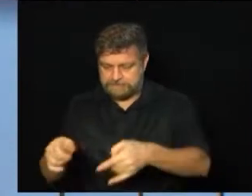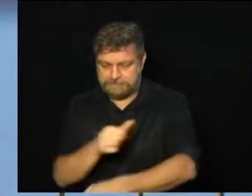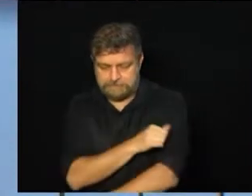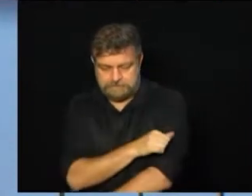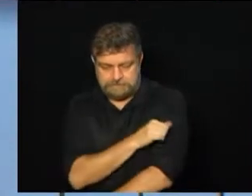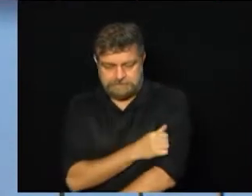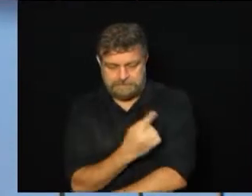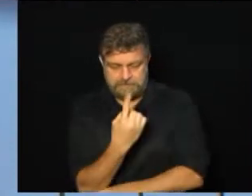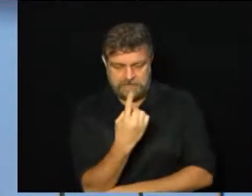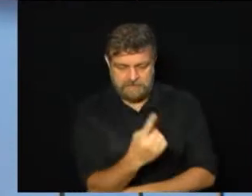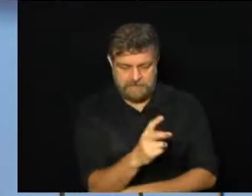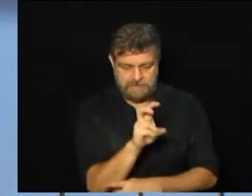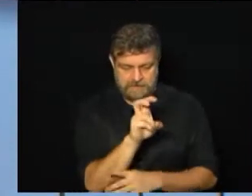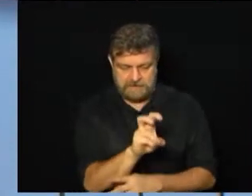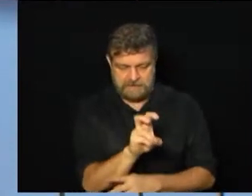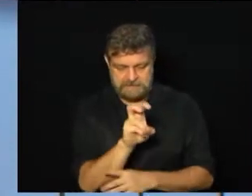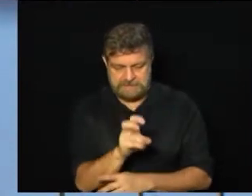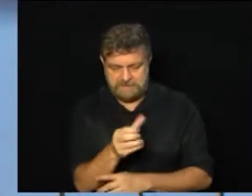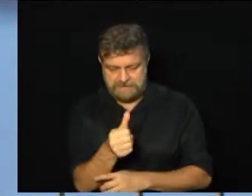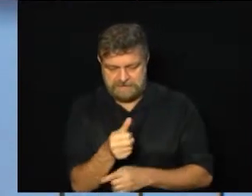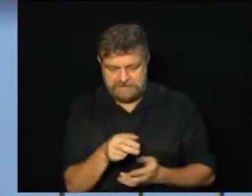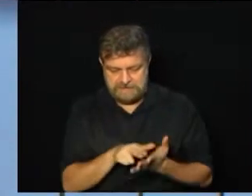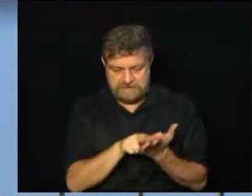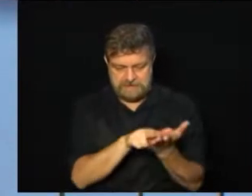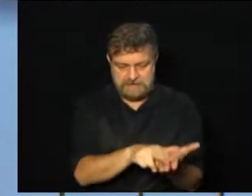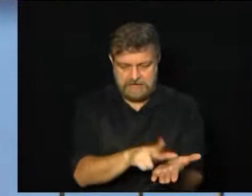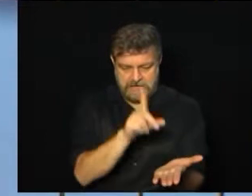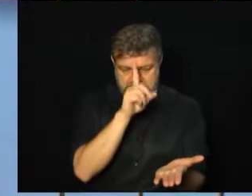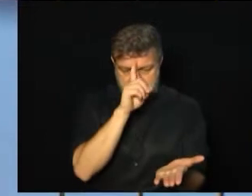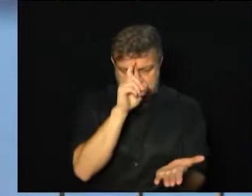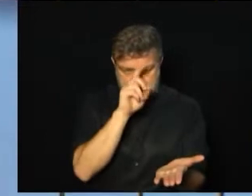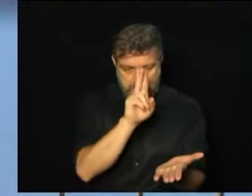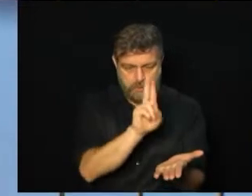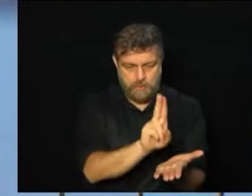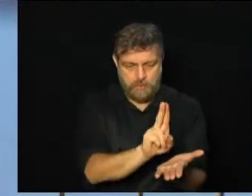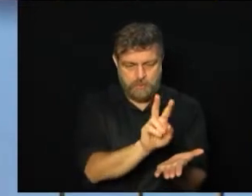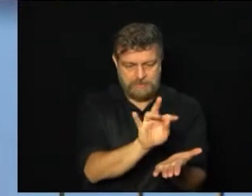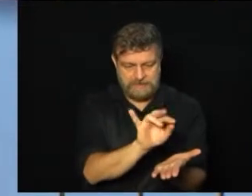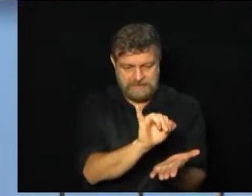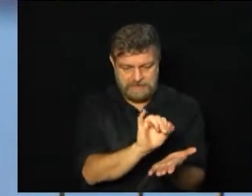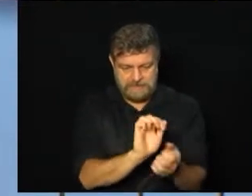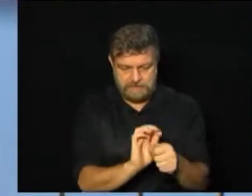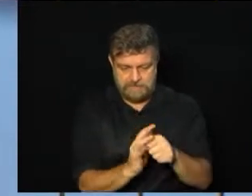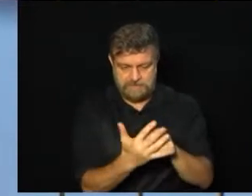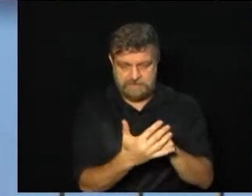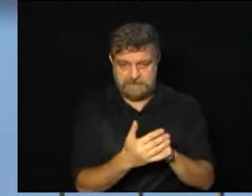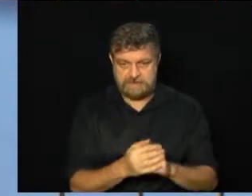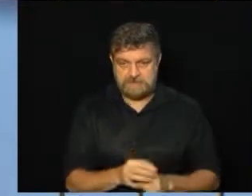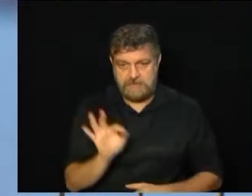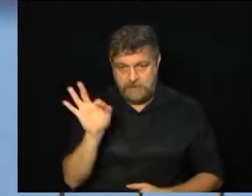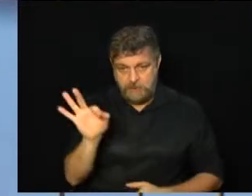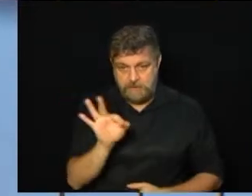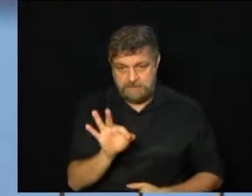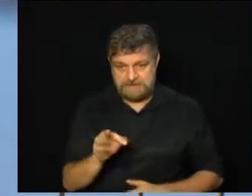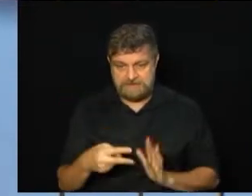e 1.556 em UTI Covid. É uma taxa de ocupação que representa